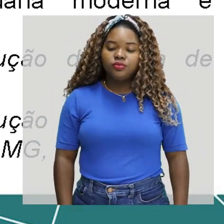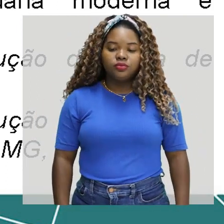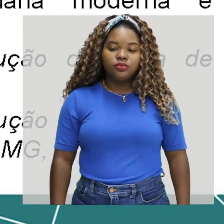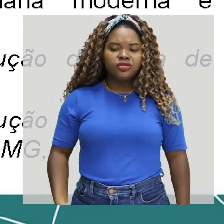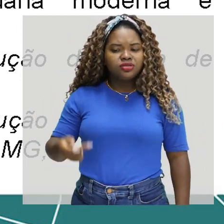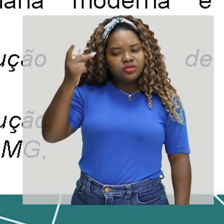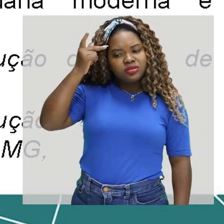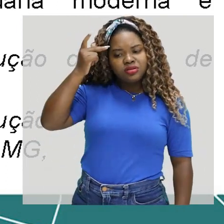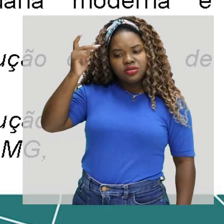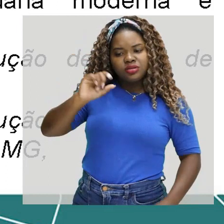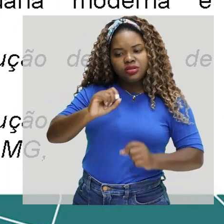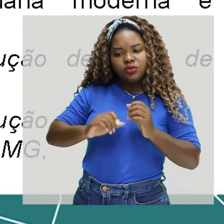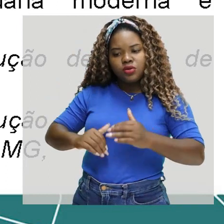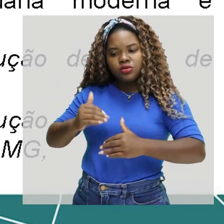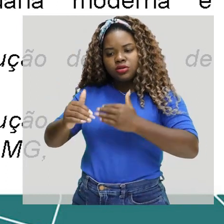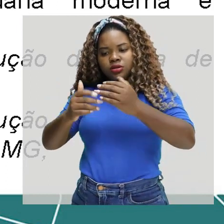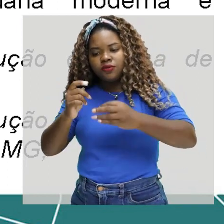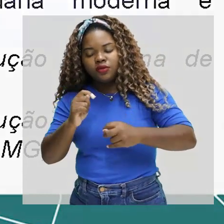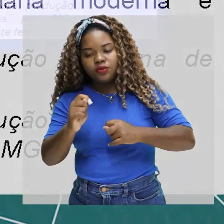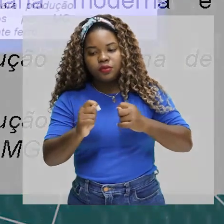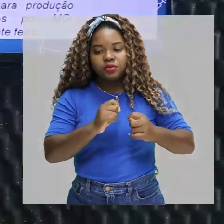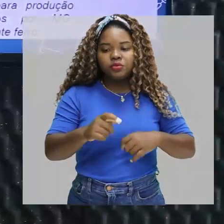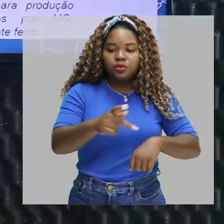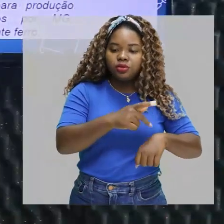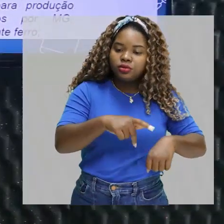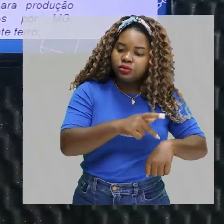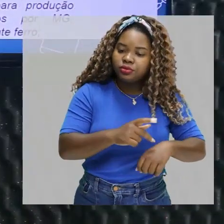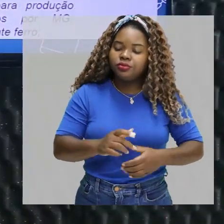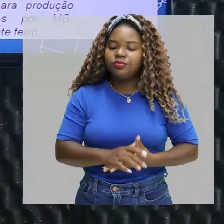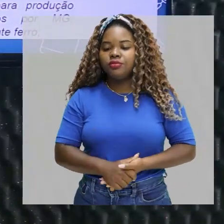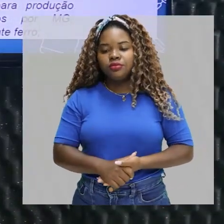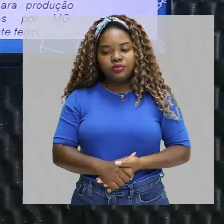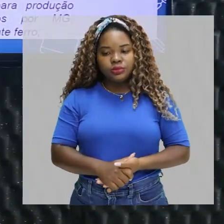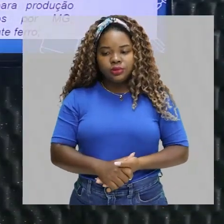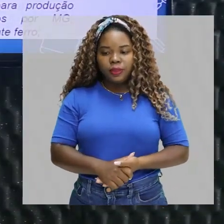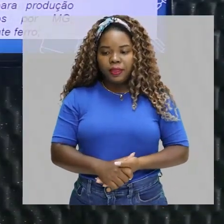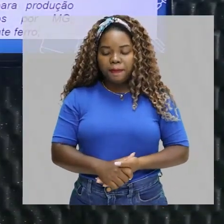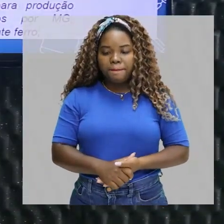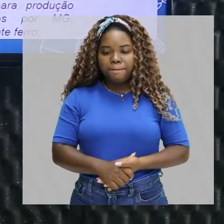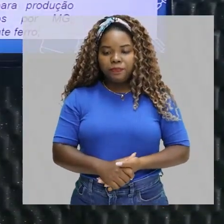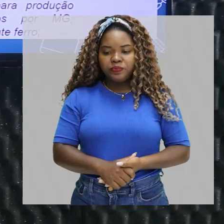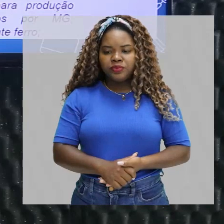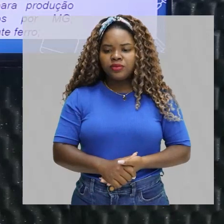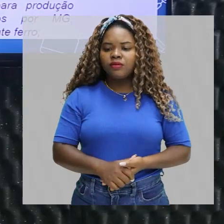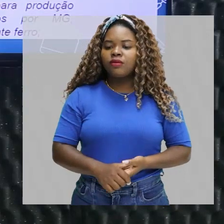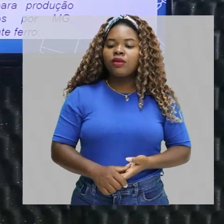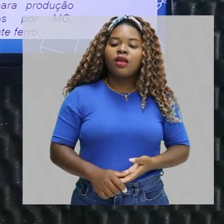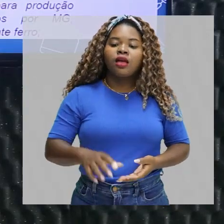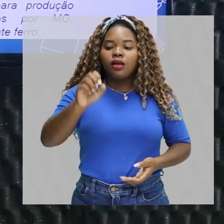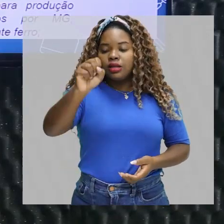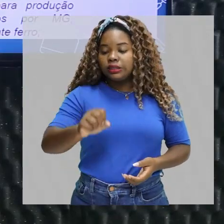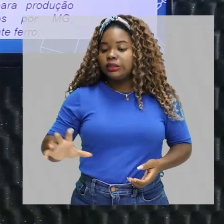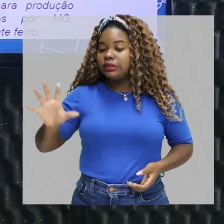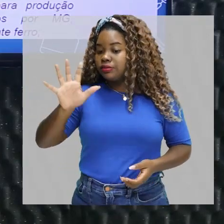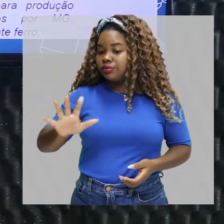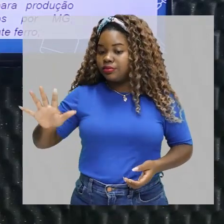né com maior nível de desenvolvimento econômico do nosso país com maior aporte Industrial Tá certo a região do Sudeste ela vai